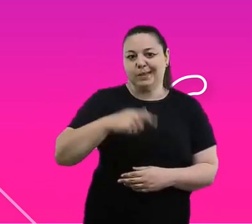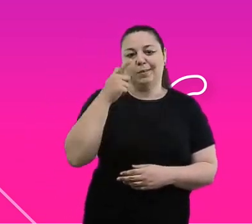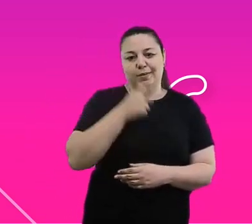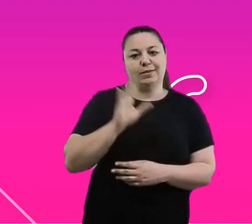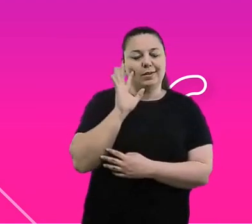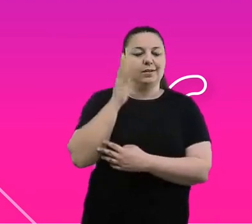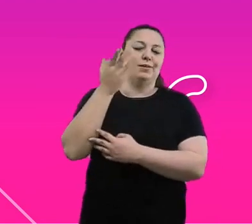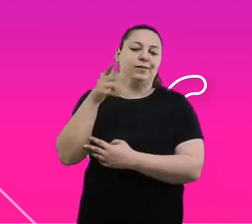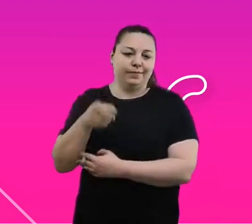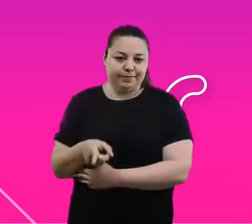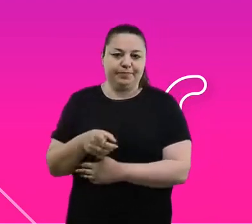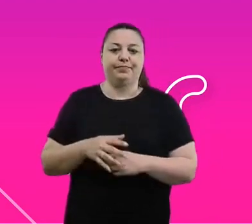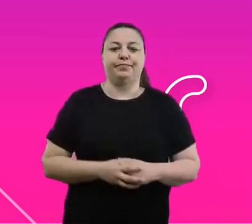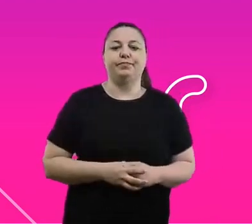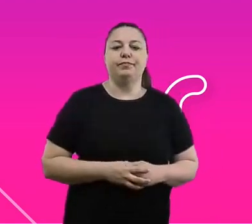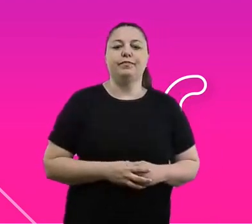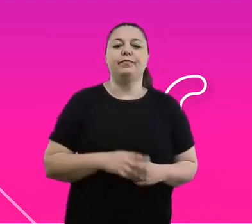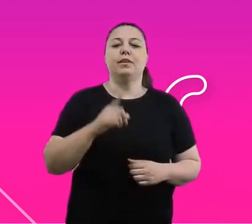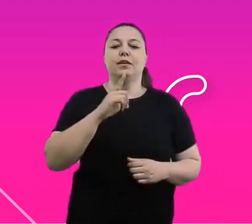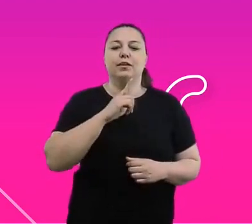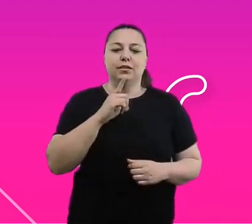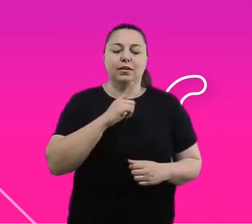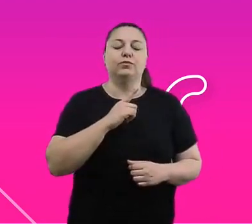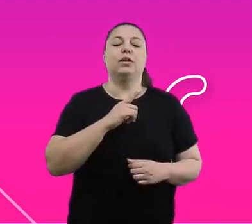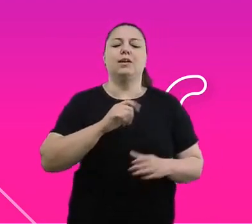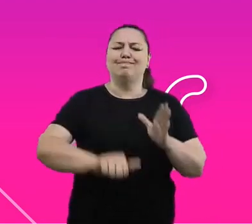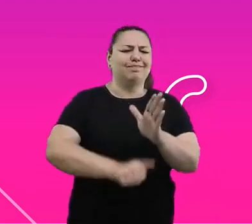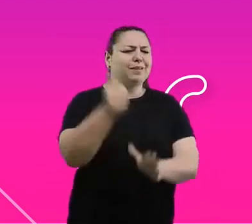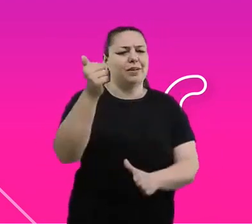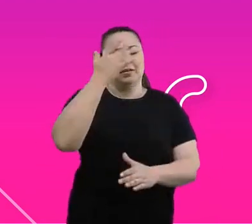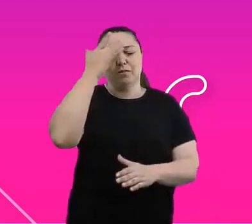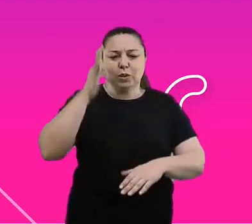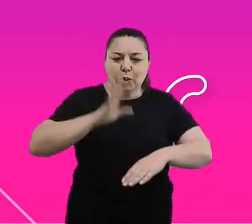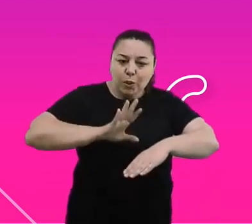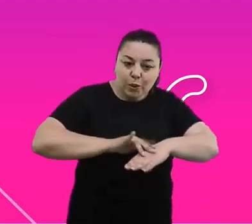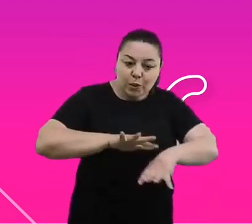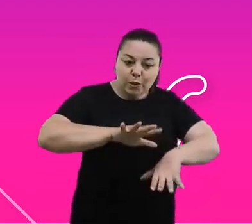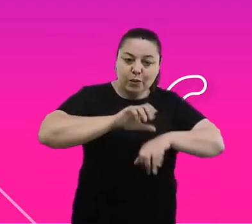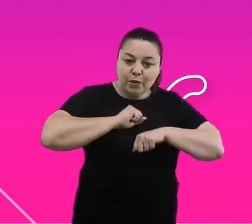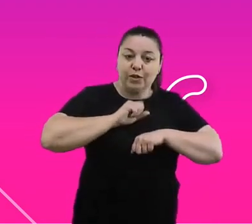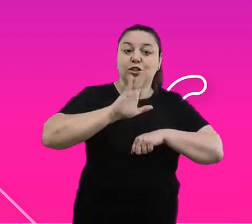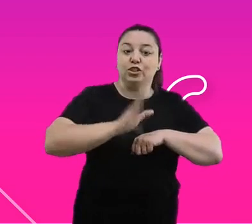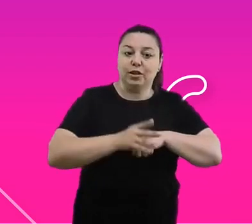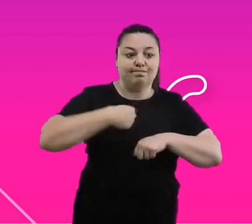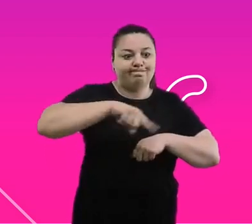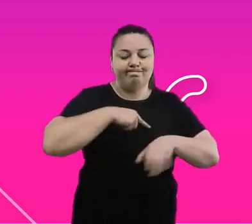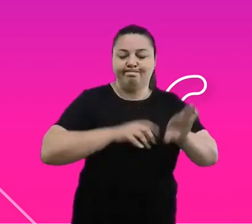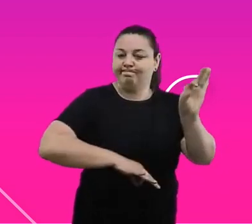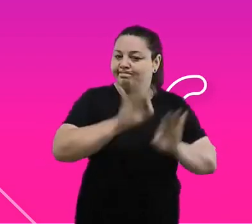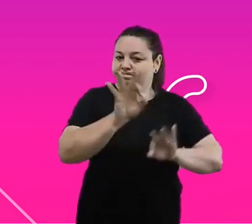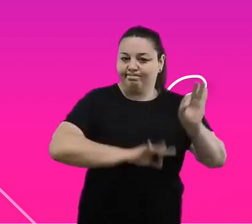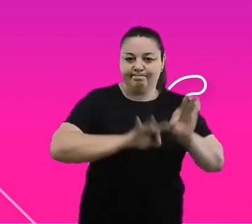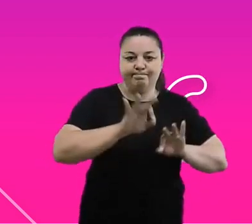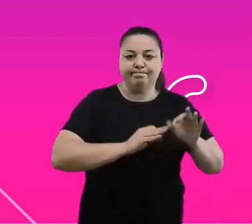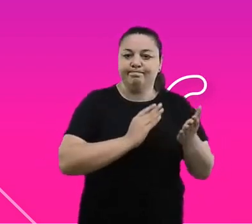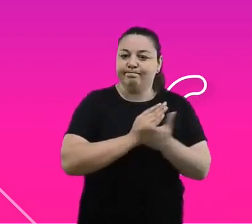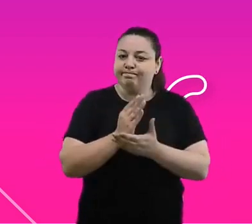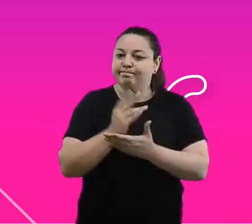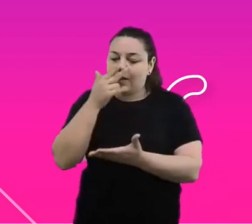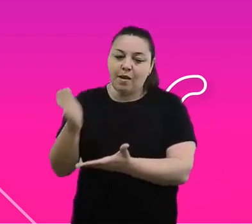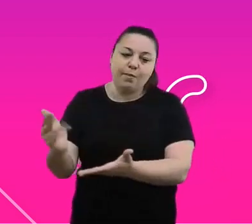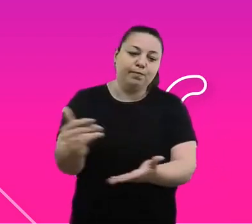no estado, o COIS já havia sido montado e um time intersetorial da secretaria começou a coletar, analisar e publicar